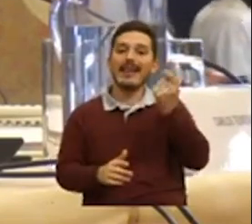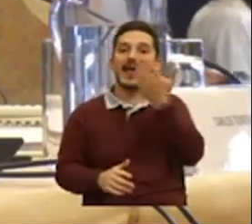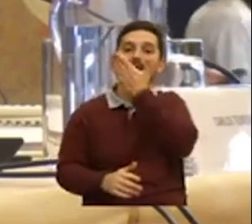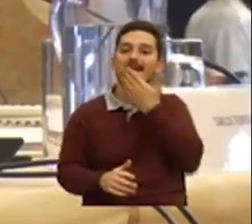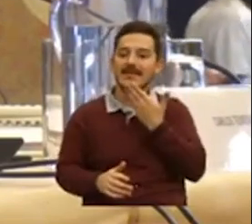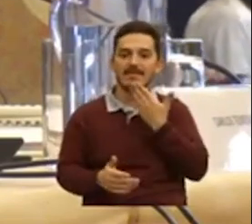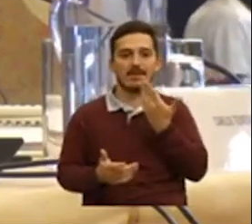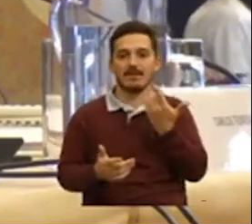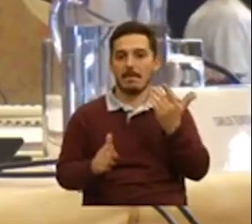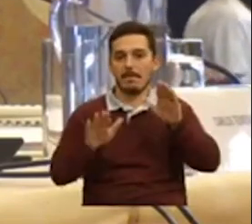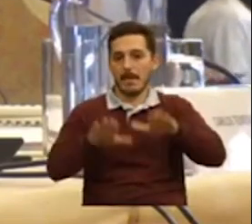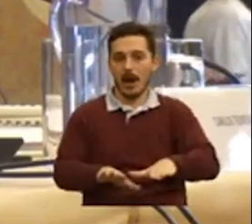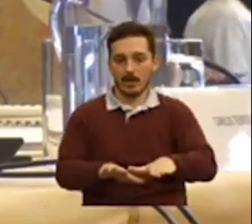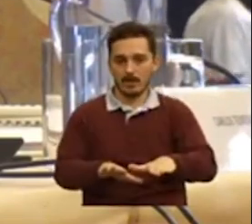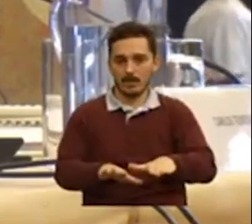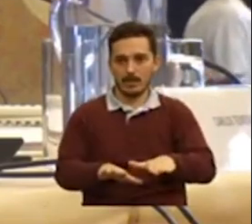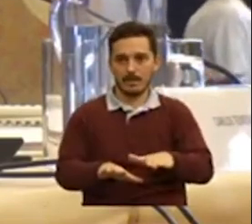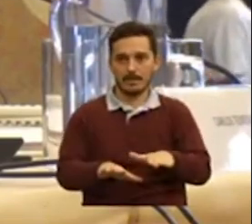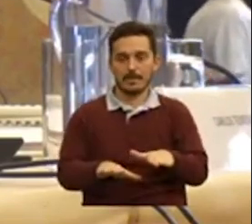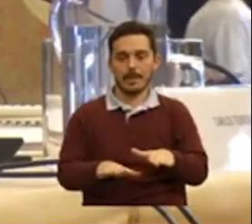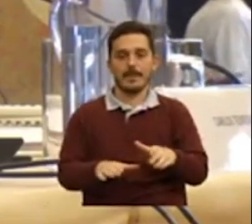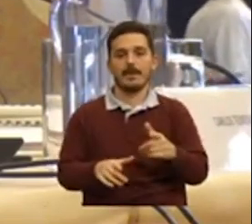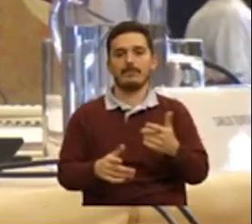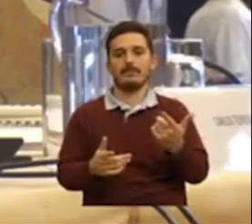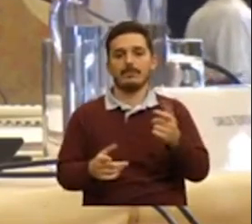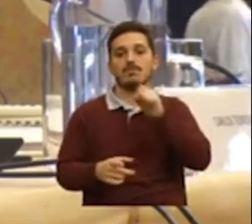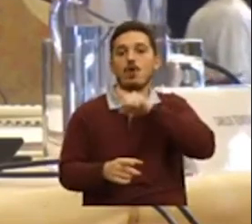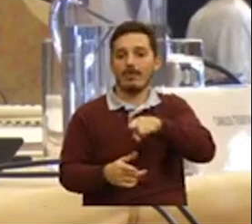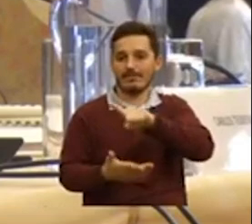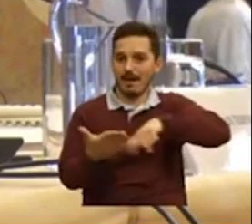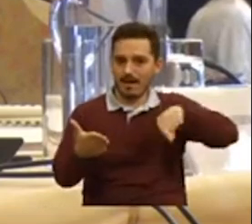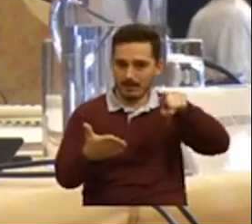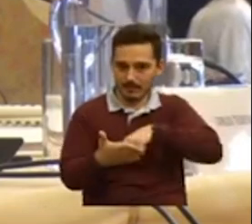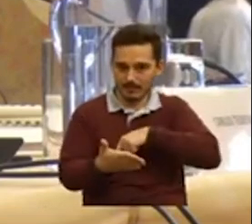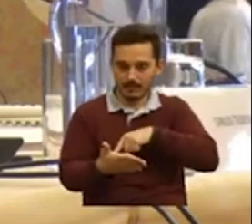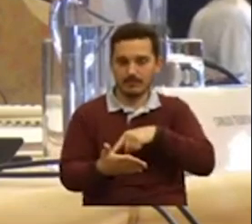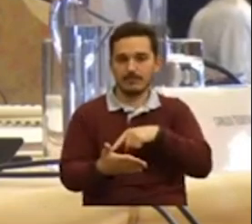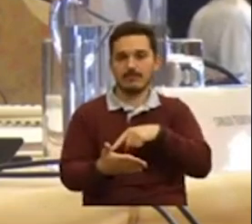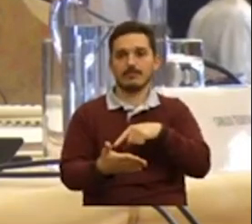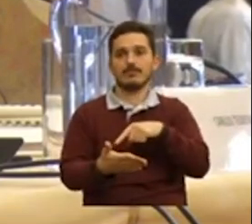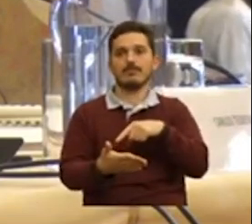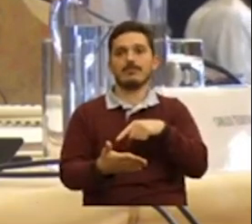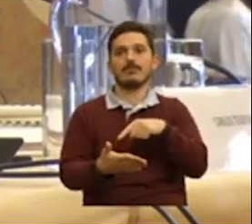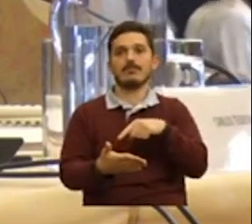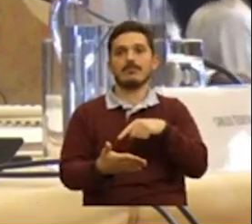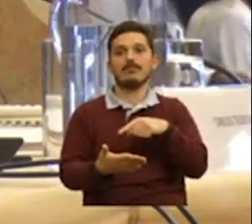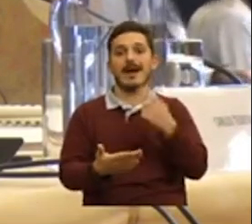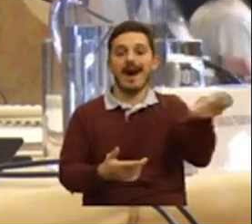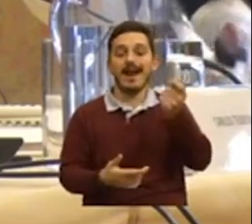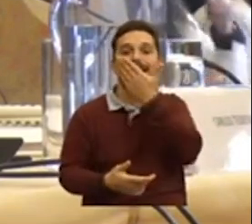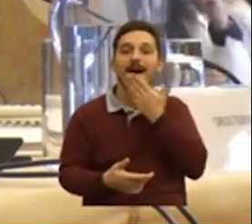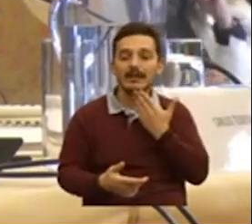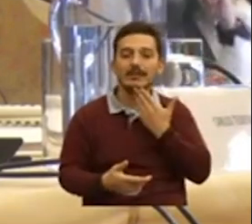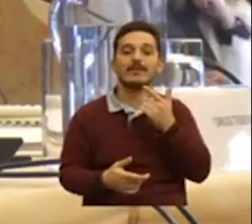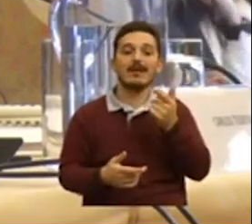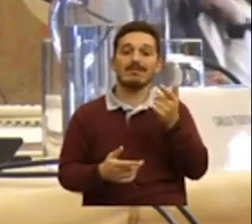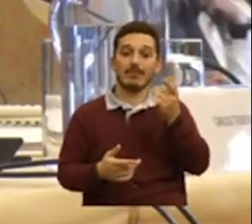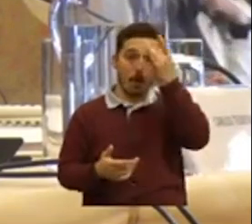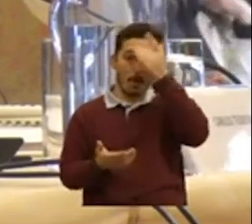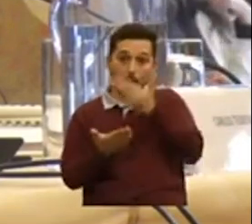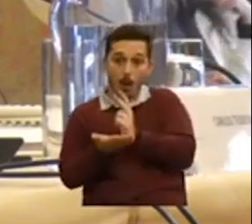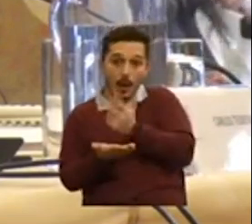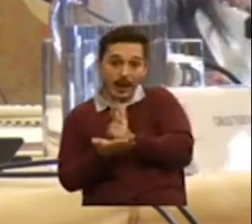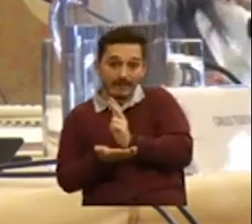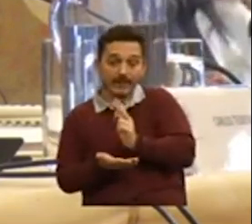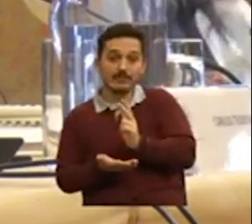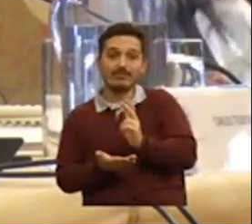acessível estão parados, sujeitos a cancelamento, e a renda acessível para o LIVRE